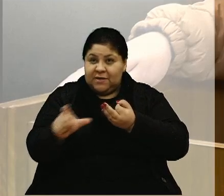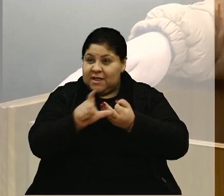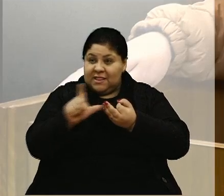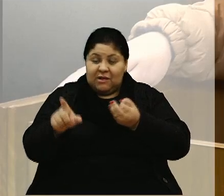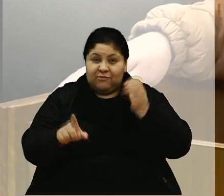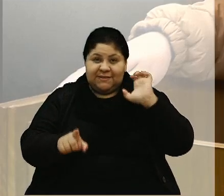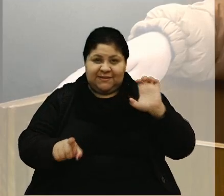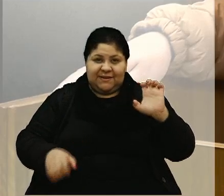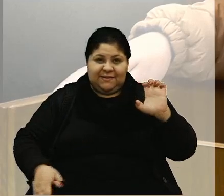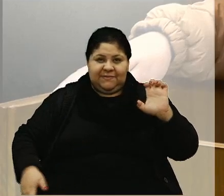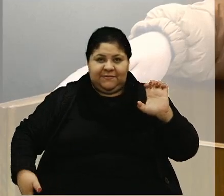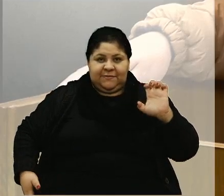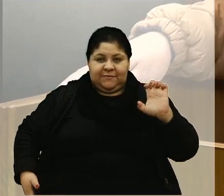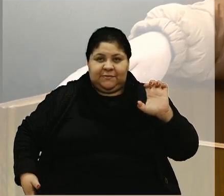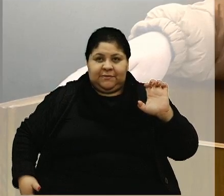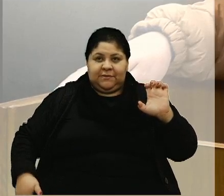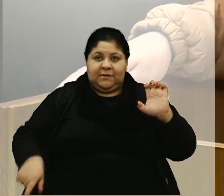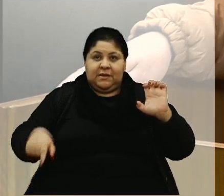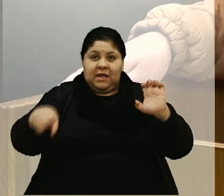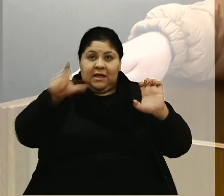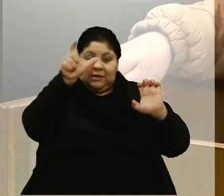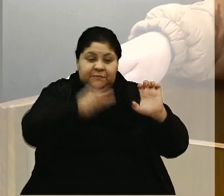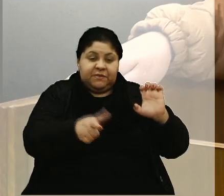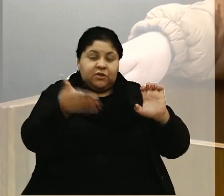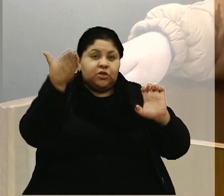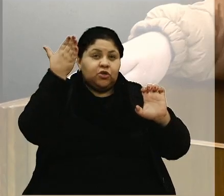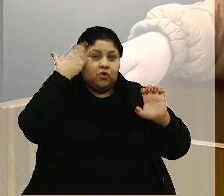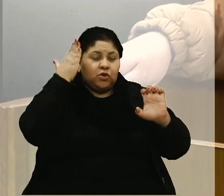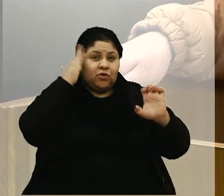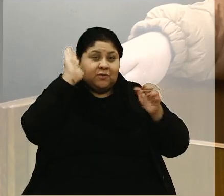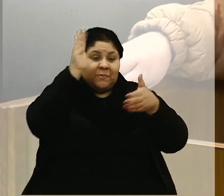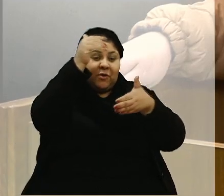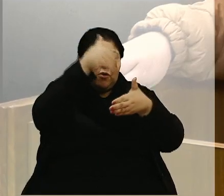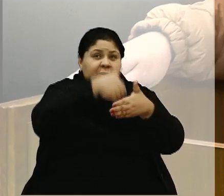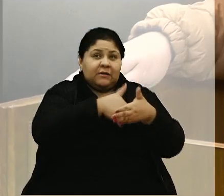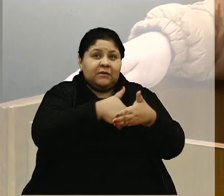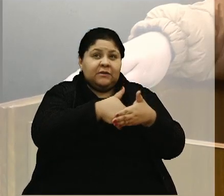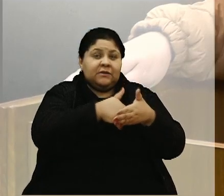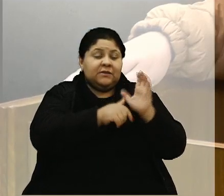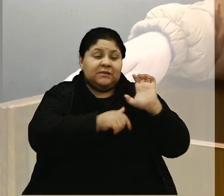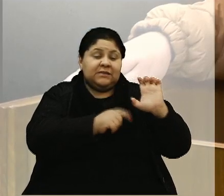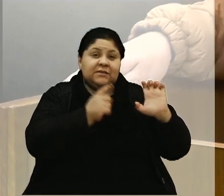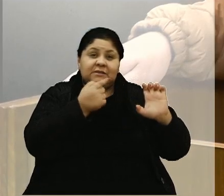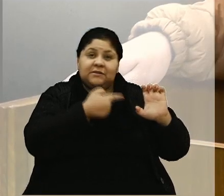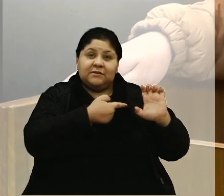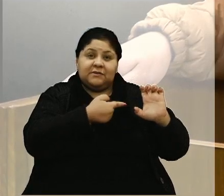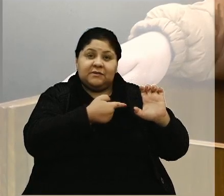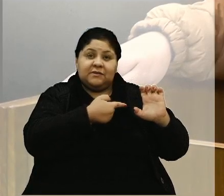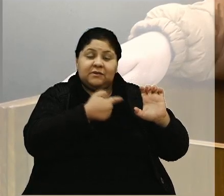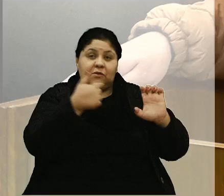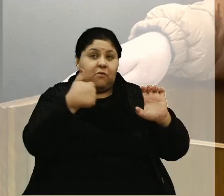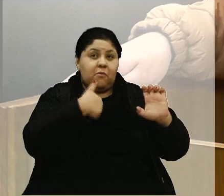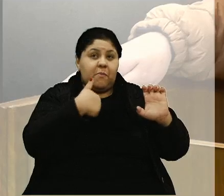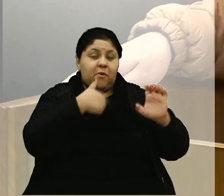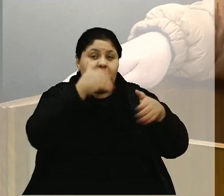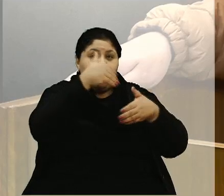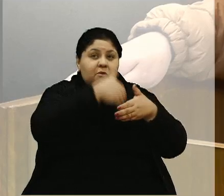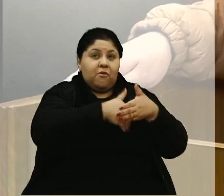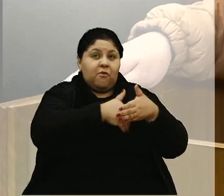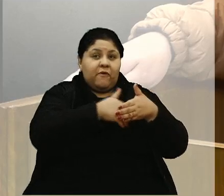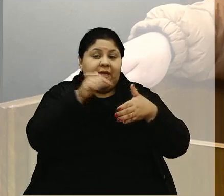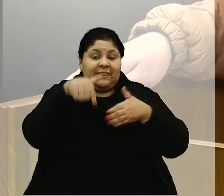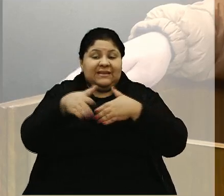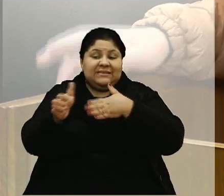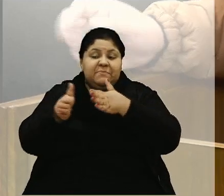esquerda. Porque as pessoas sabem que o eleitor da esquerda não é o meu eleitor. Então é justamente nesse